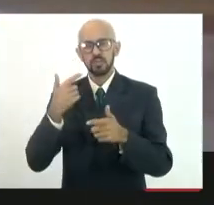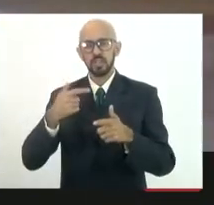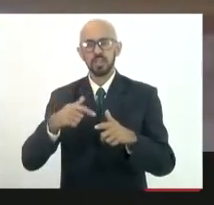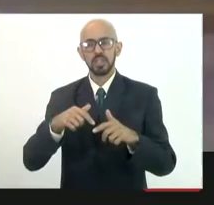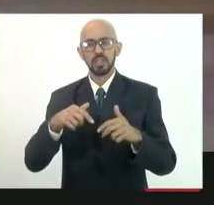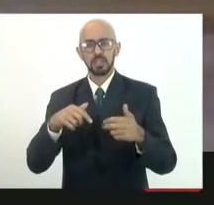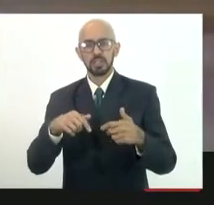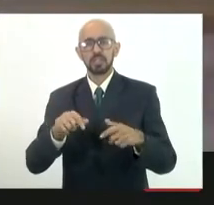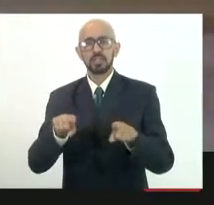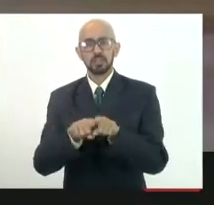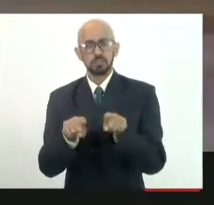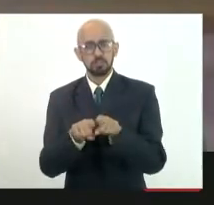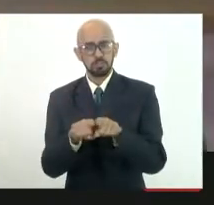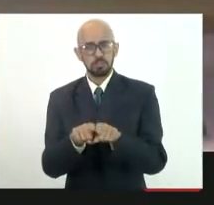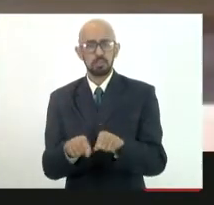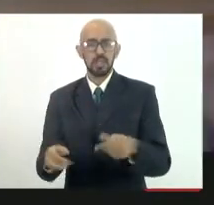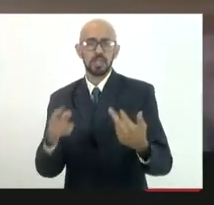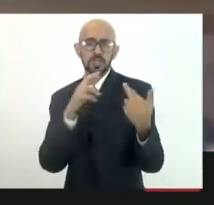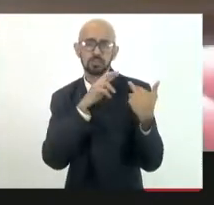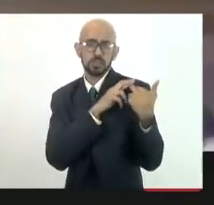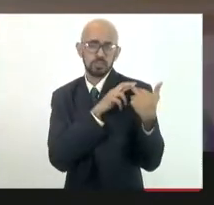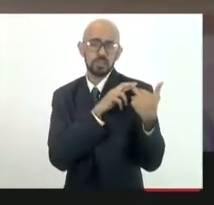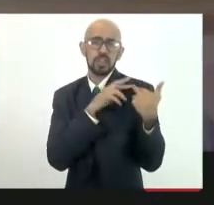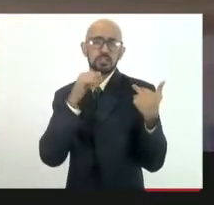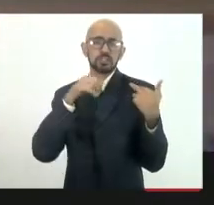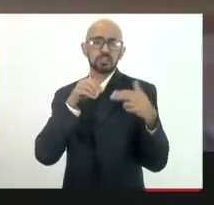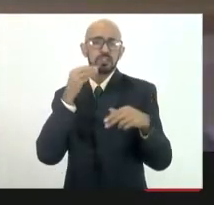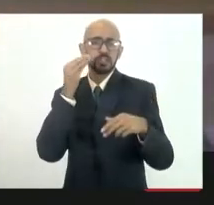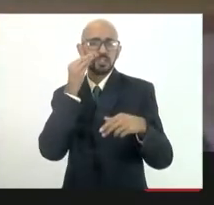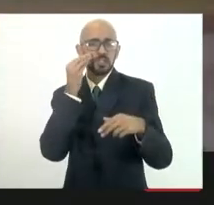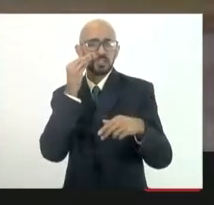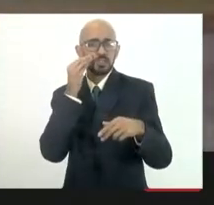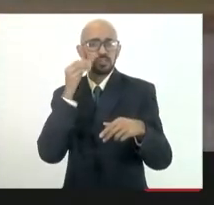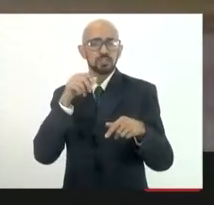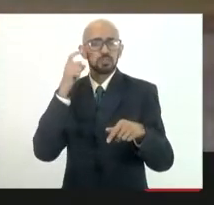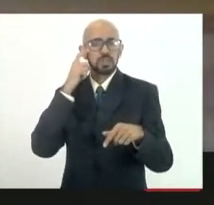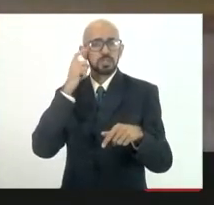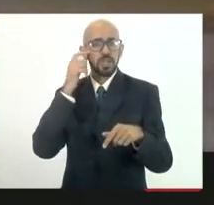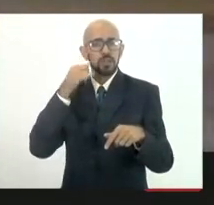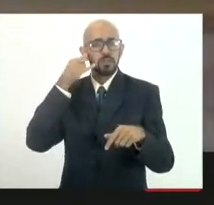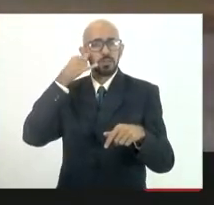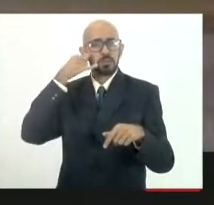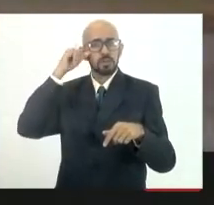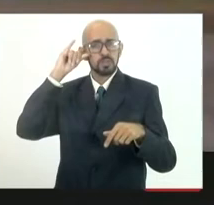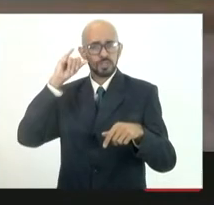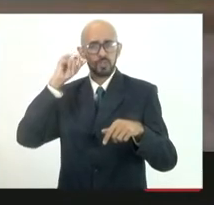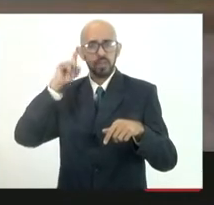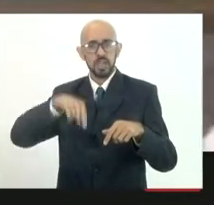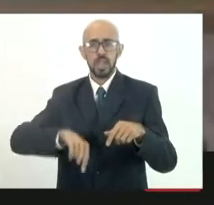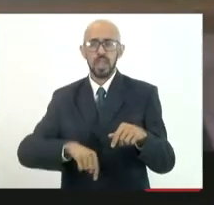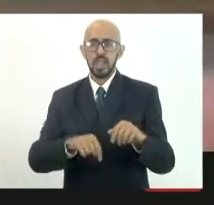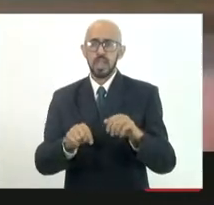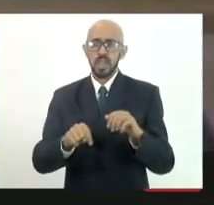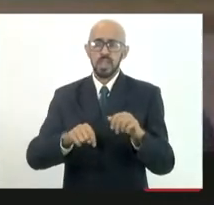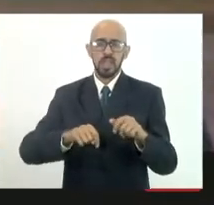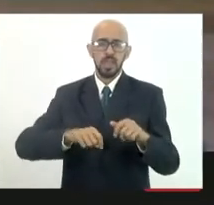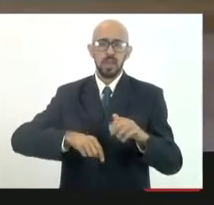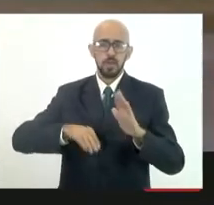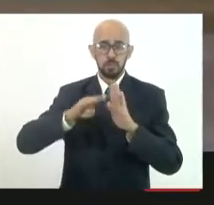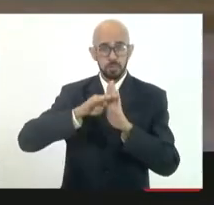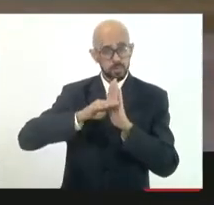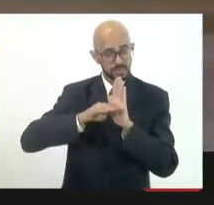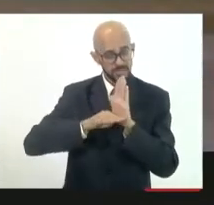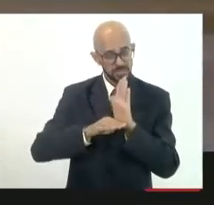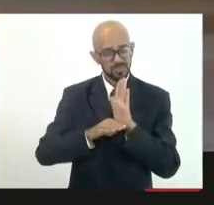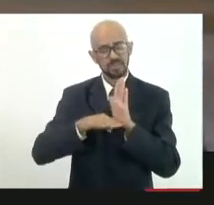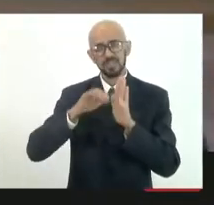responsabilização, e ao mesmo tempo pensando na prevenção de casos futuros. É um processo lento, é um processo